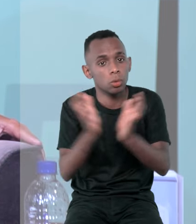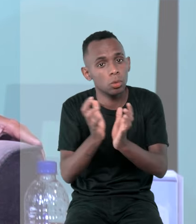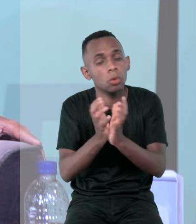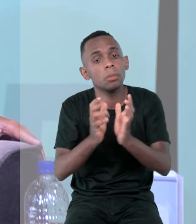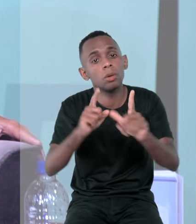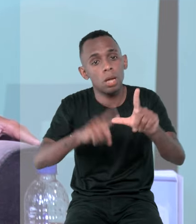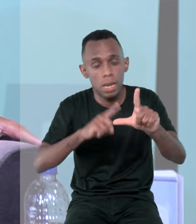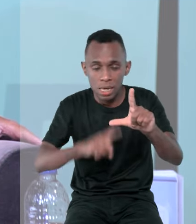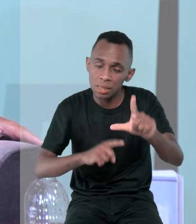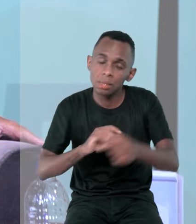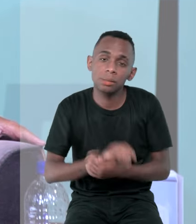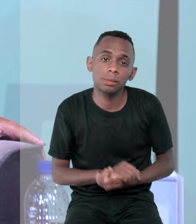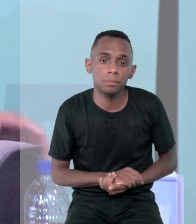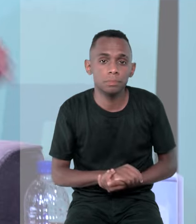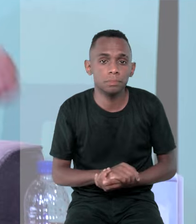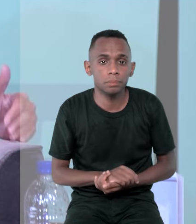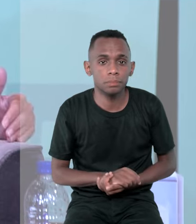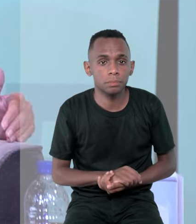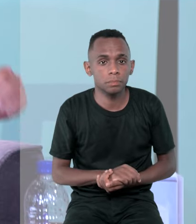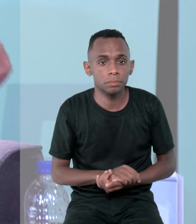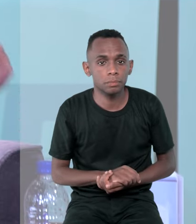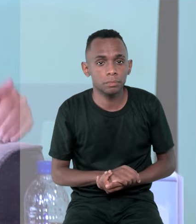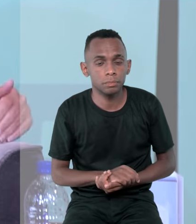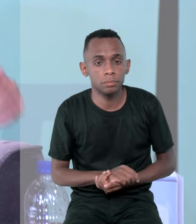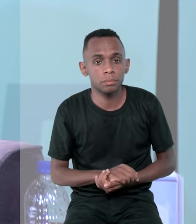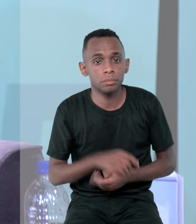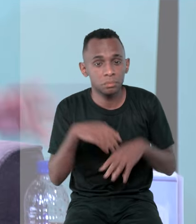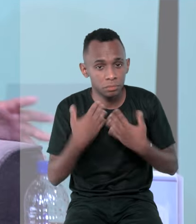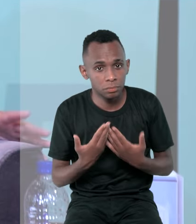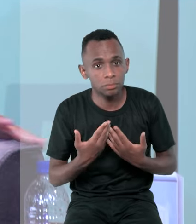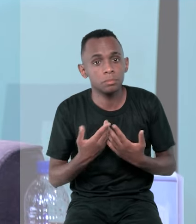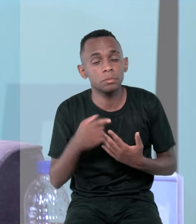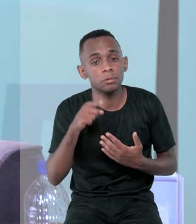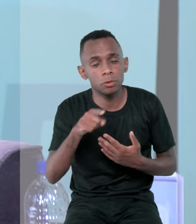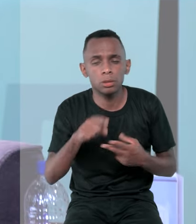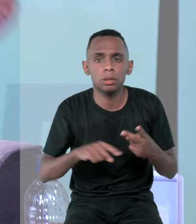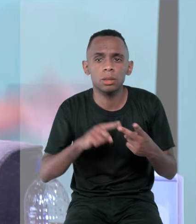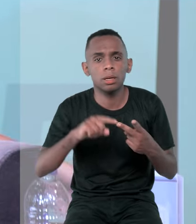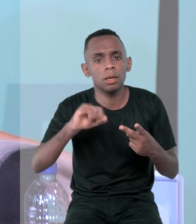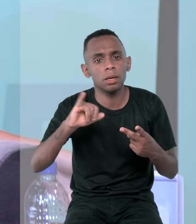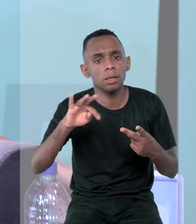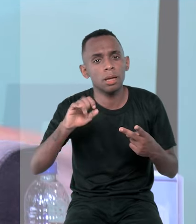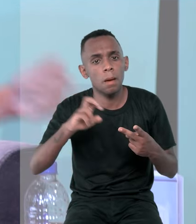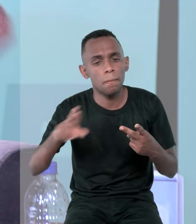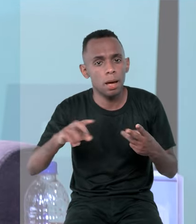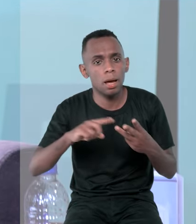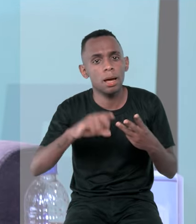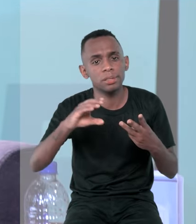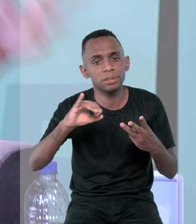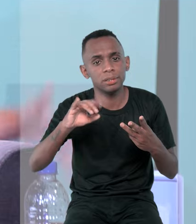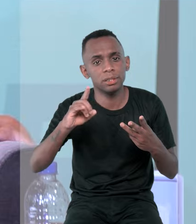Letras. E você e Itamar Vieira Júnior, Cidinha